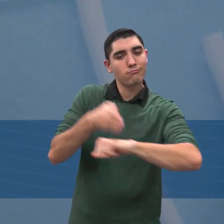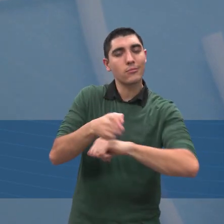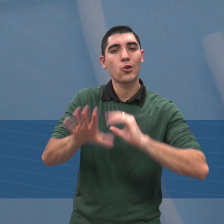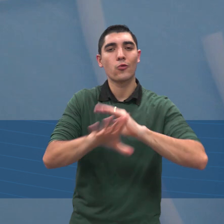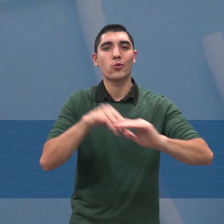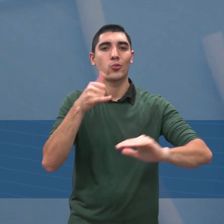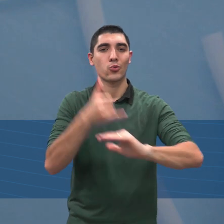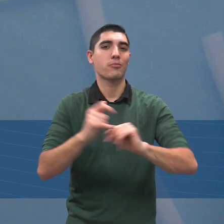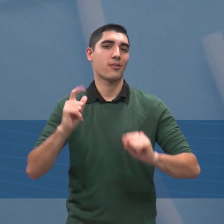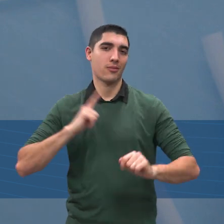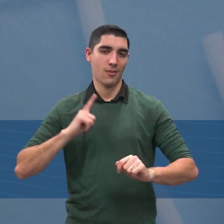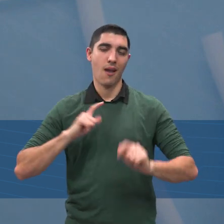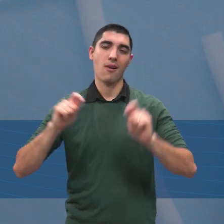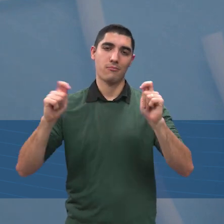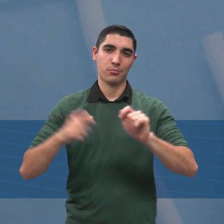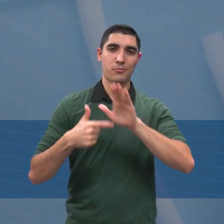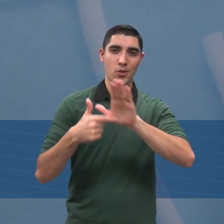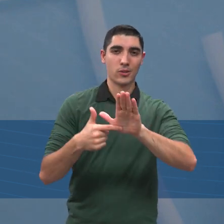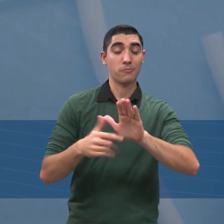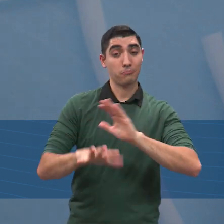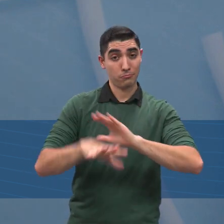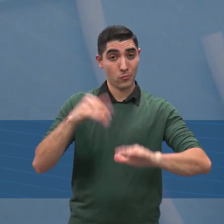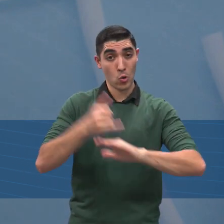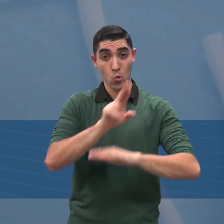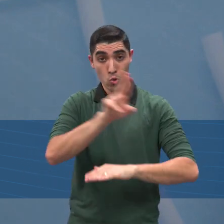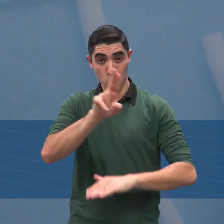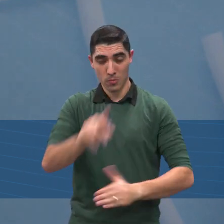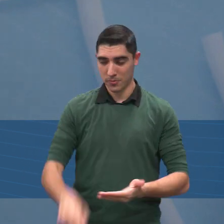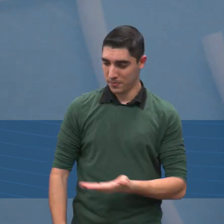o nosso canal no YouTube, o